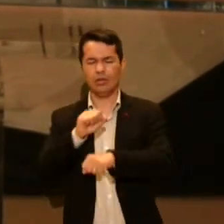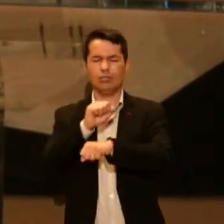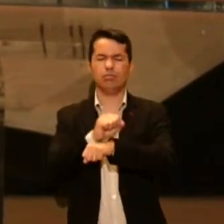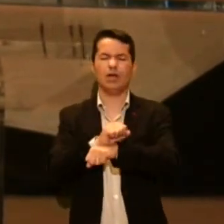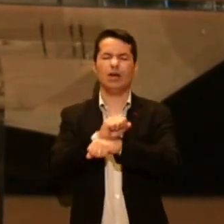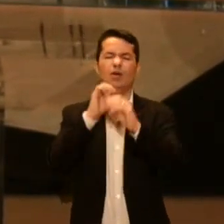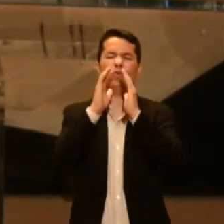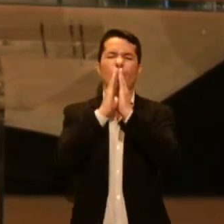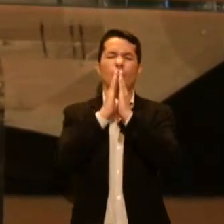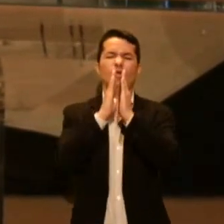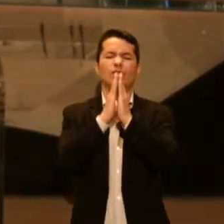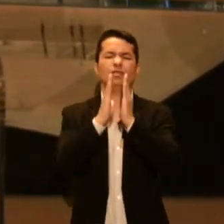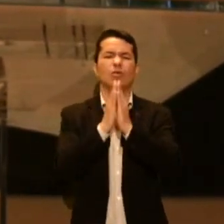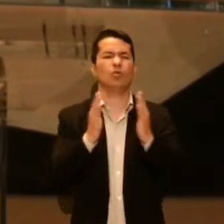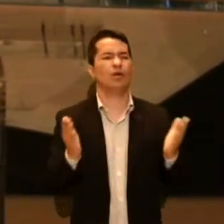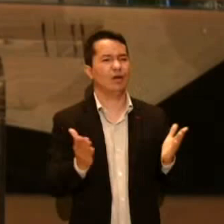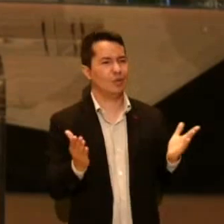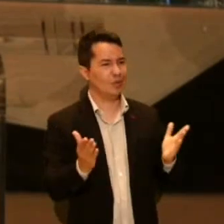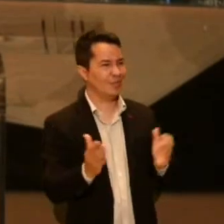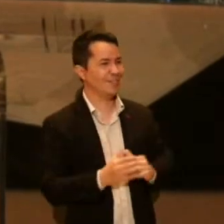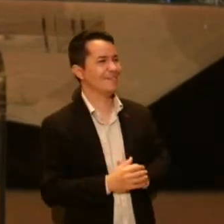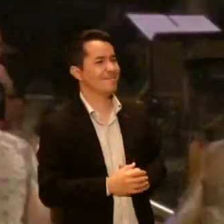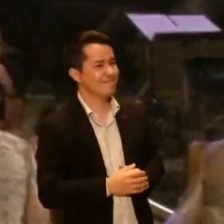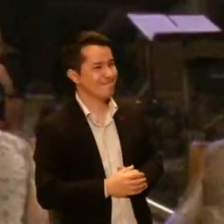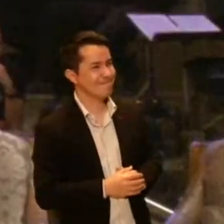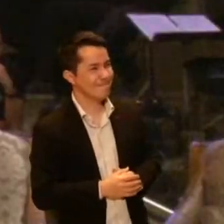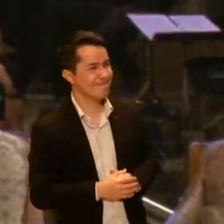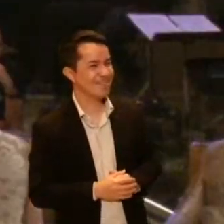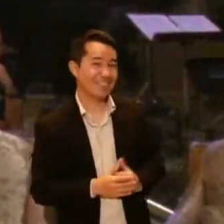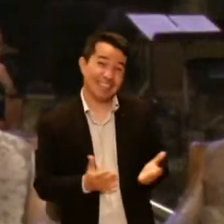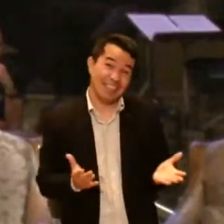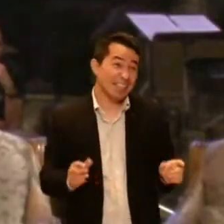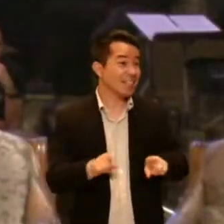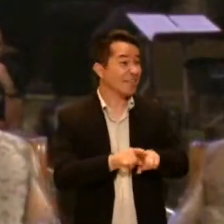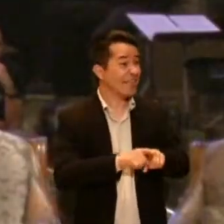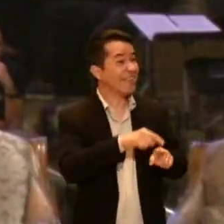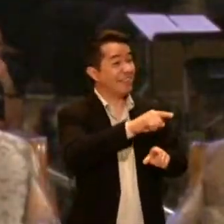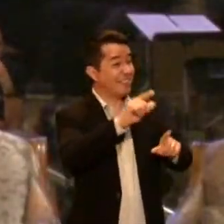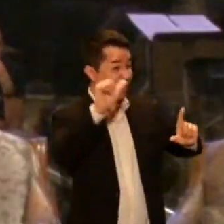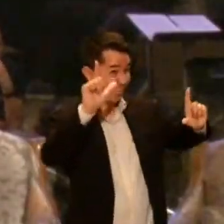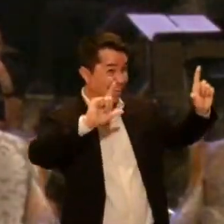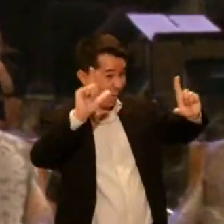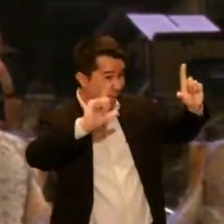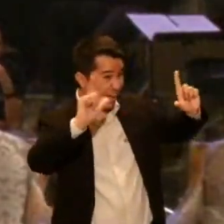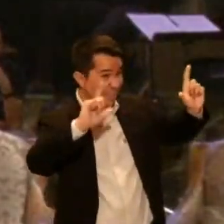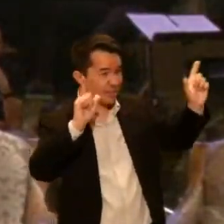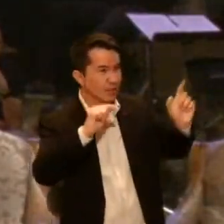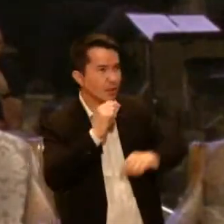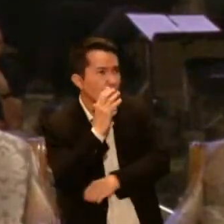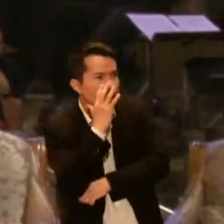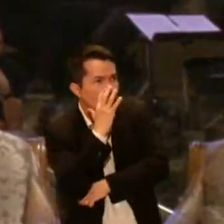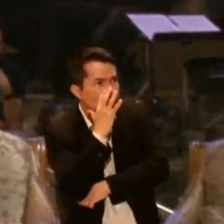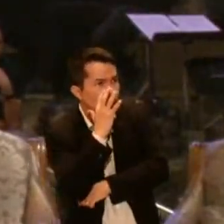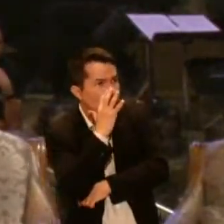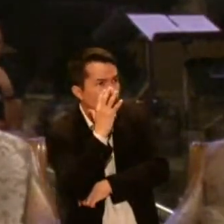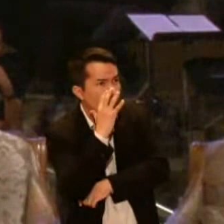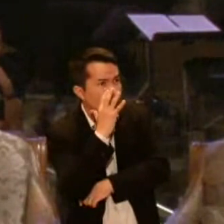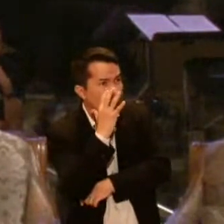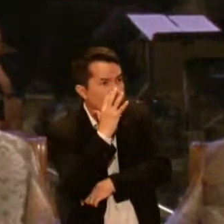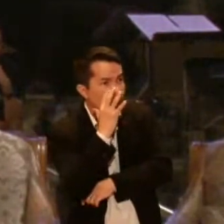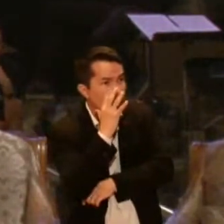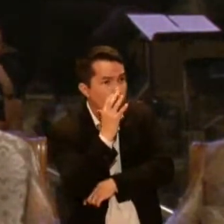ao Senhor, para você orar junto com a gente. Se você está aí na sua casa, assistindo pela televisão, está